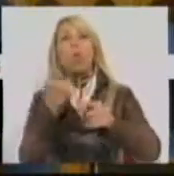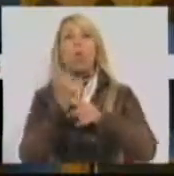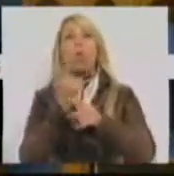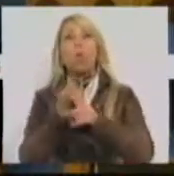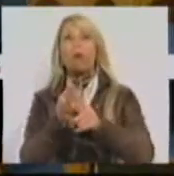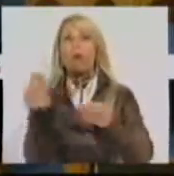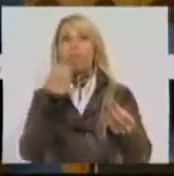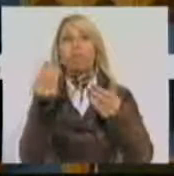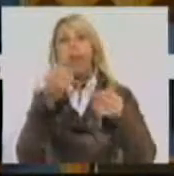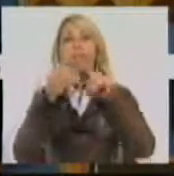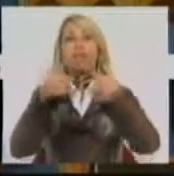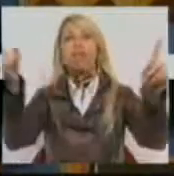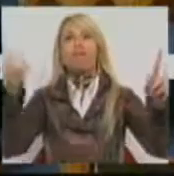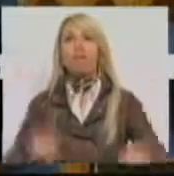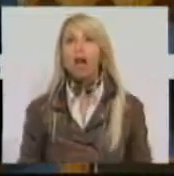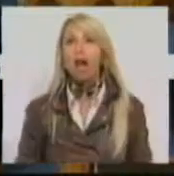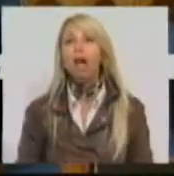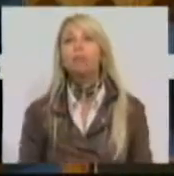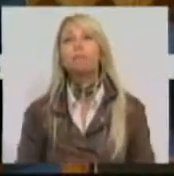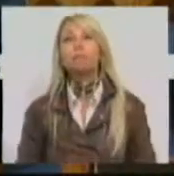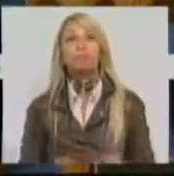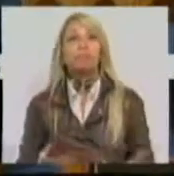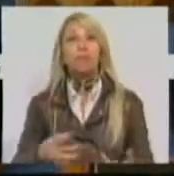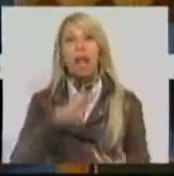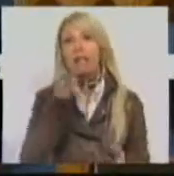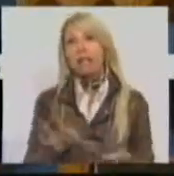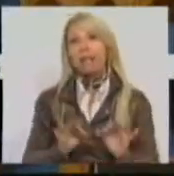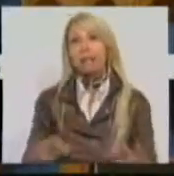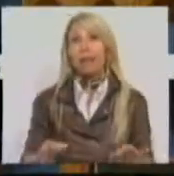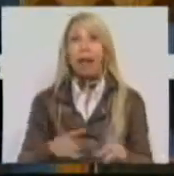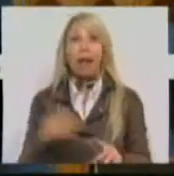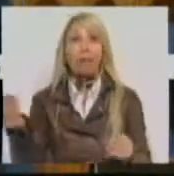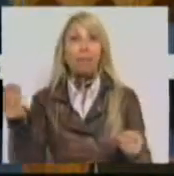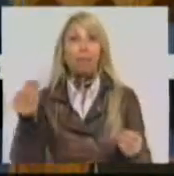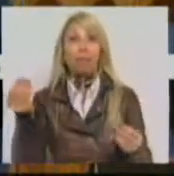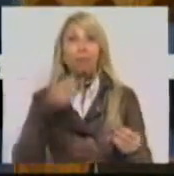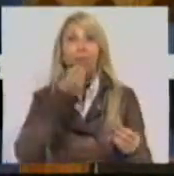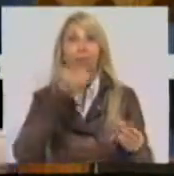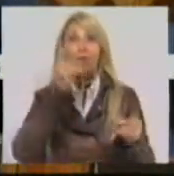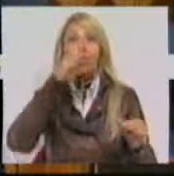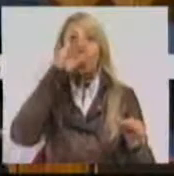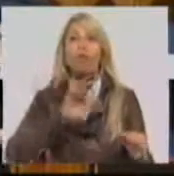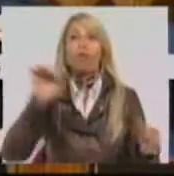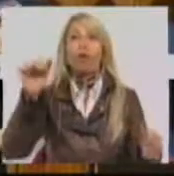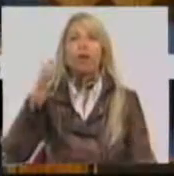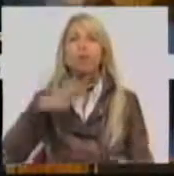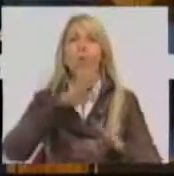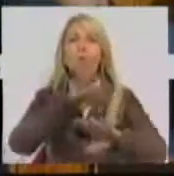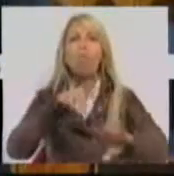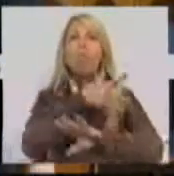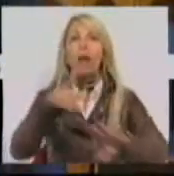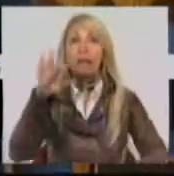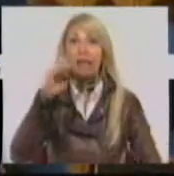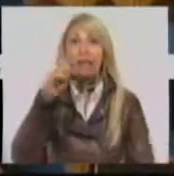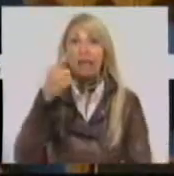tentar justificar o próprio acidente que é o seu governo, mas esquece-se, e eu quero aqui citar um poeta satírico do primeiro século antes